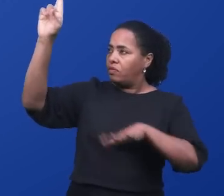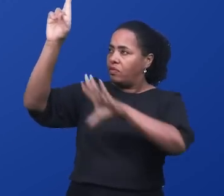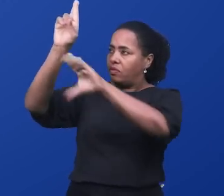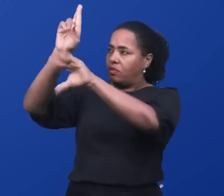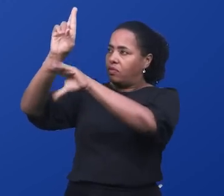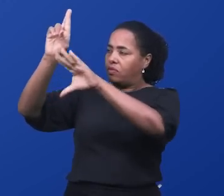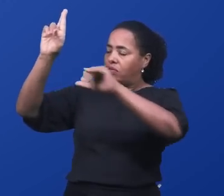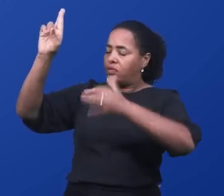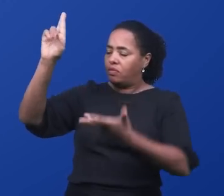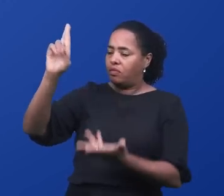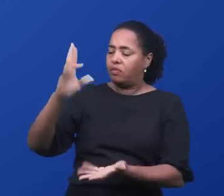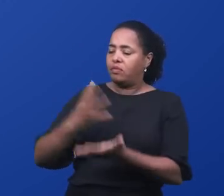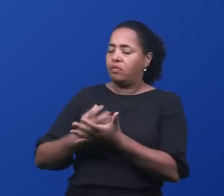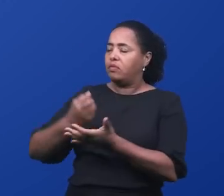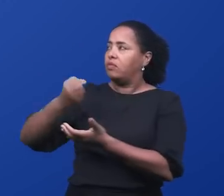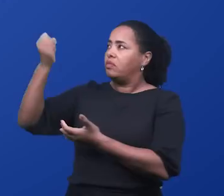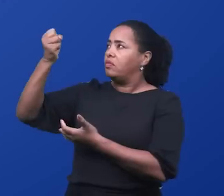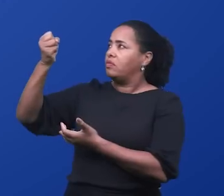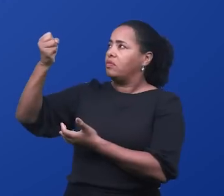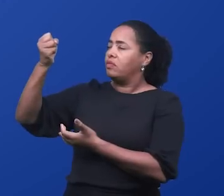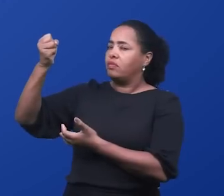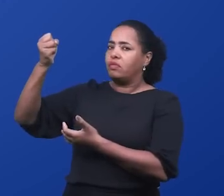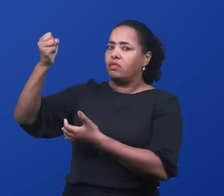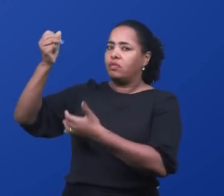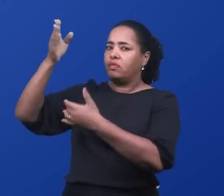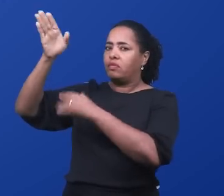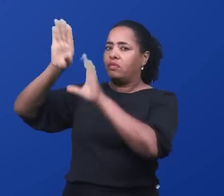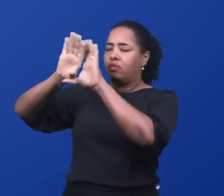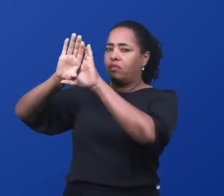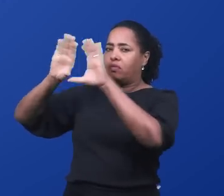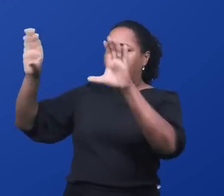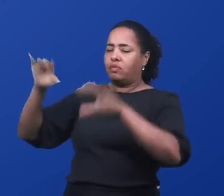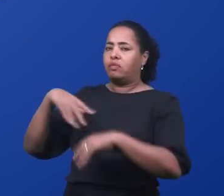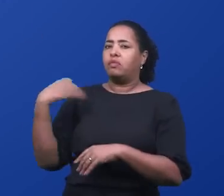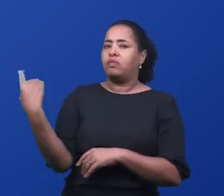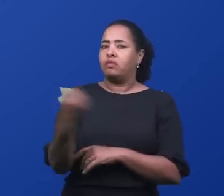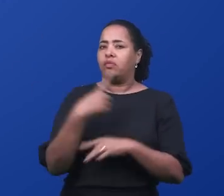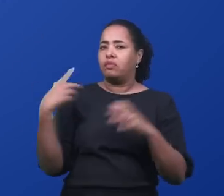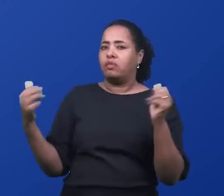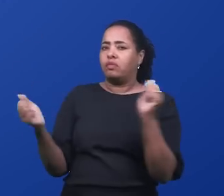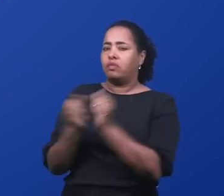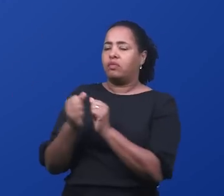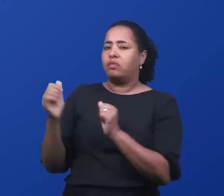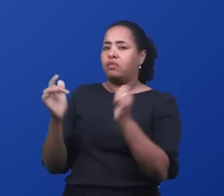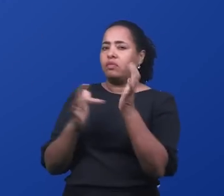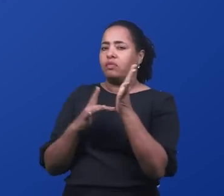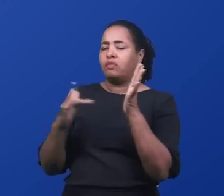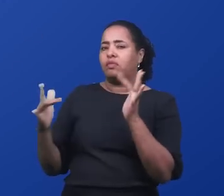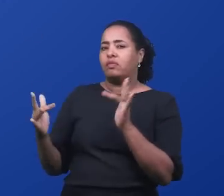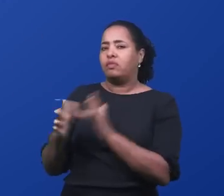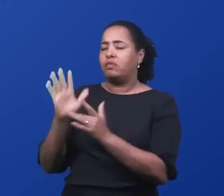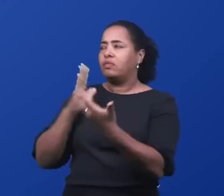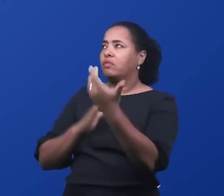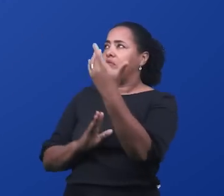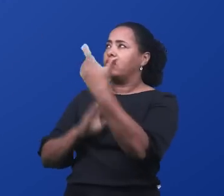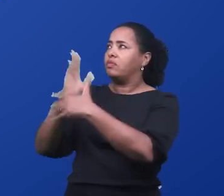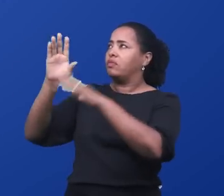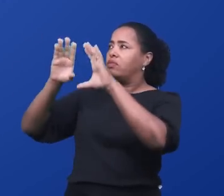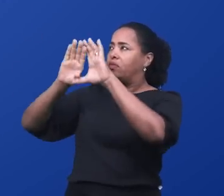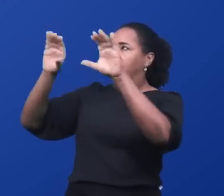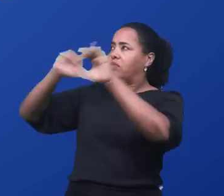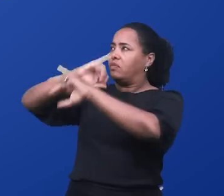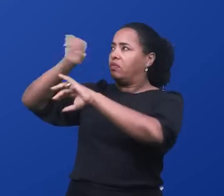nas nuvens e vai nos levar, nos arrebatar, nos levar para a eternidade. E nós, juntamente com o Senhor Jesus, entraremos também